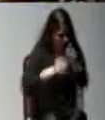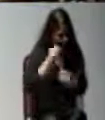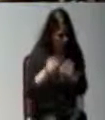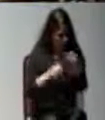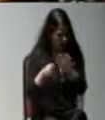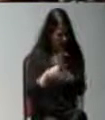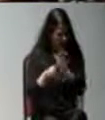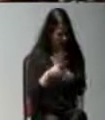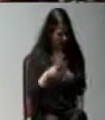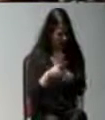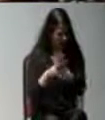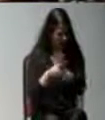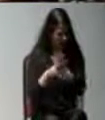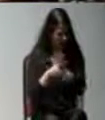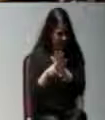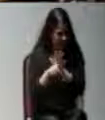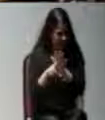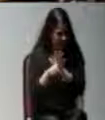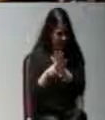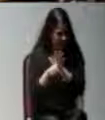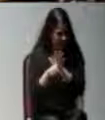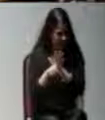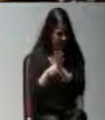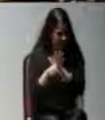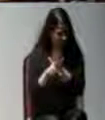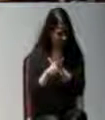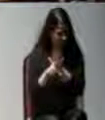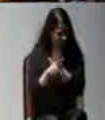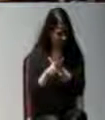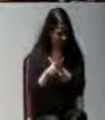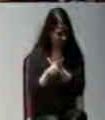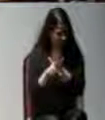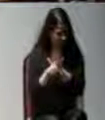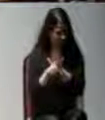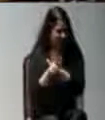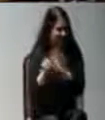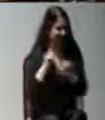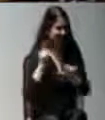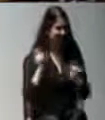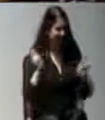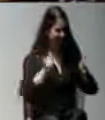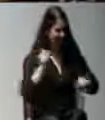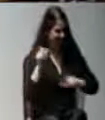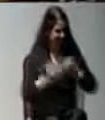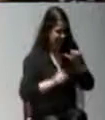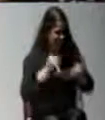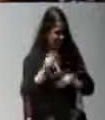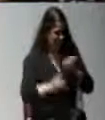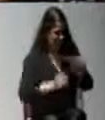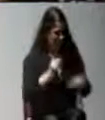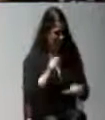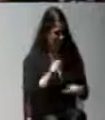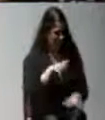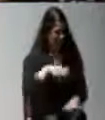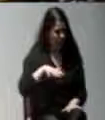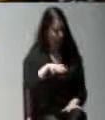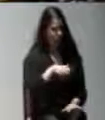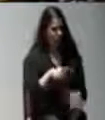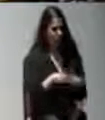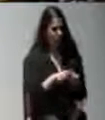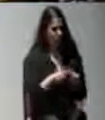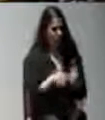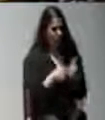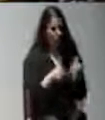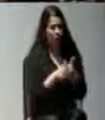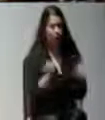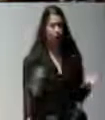Quando a precariedade é negada, também é negada a possibilidade de mudança da condição de pobreza. Quando